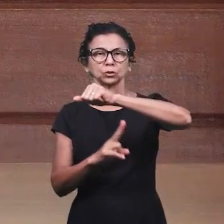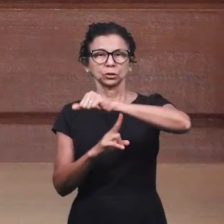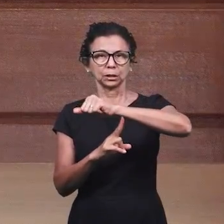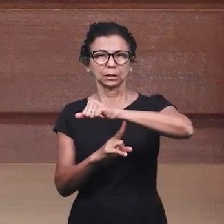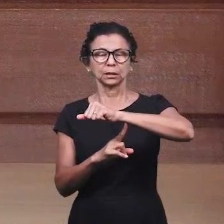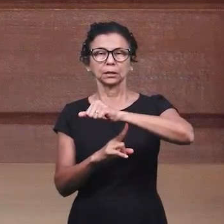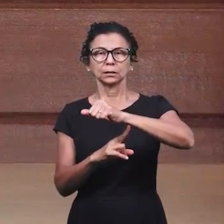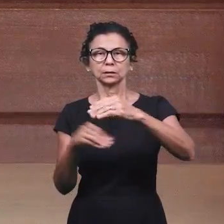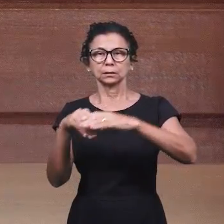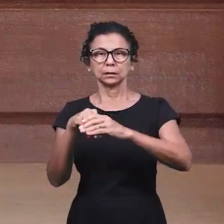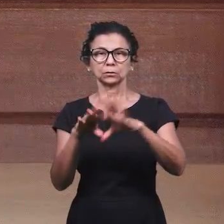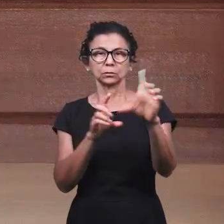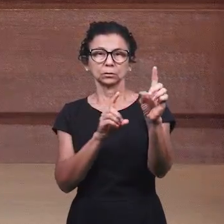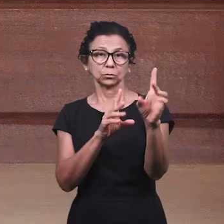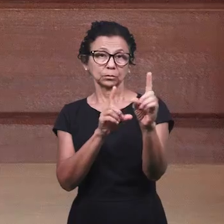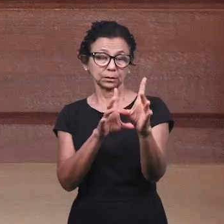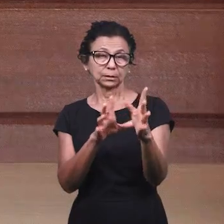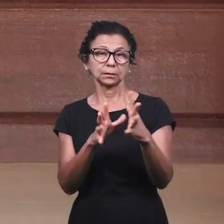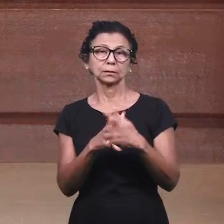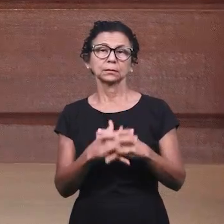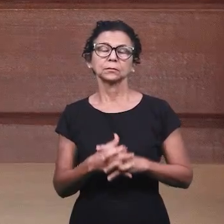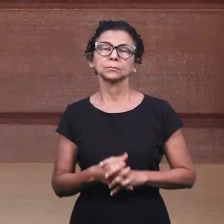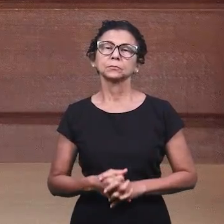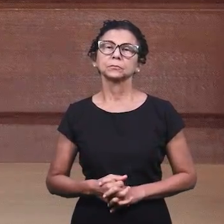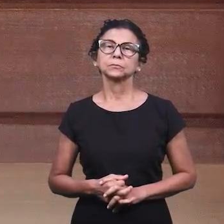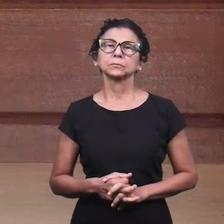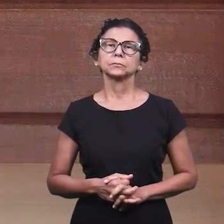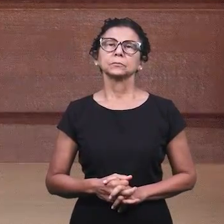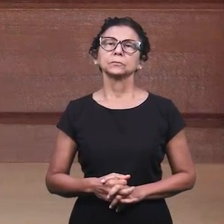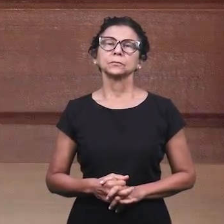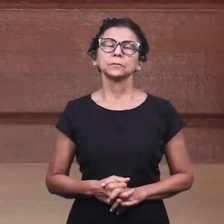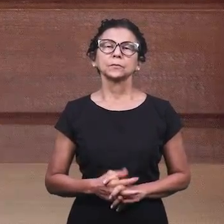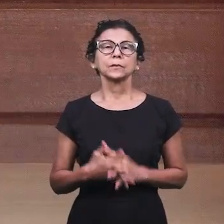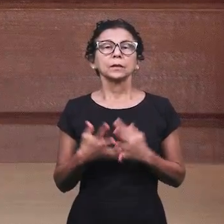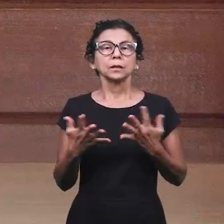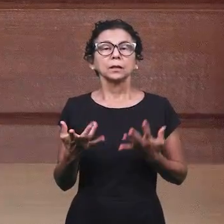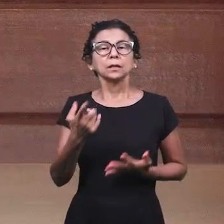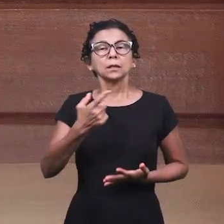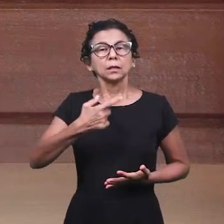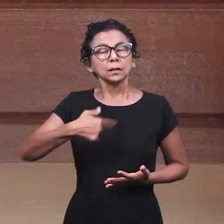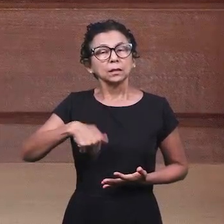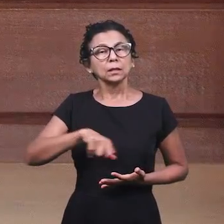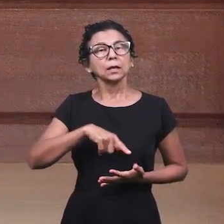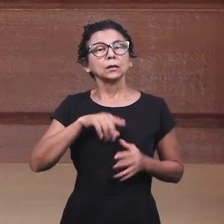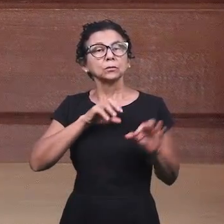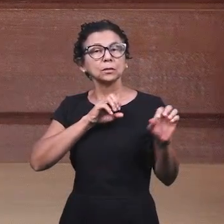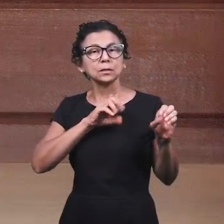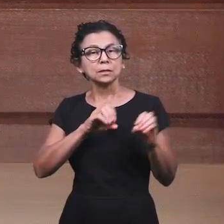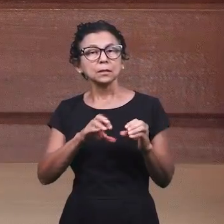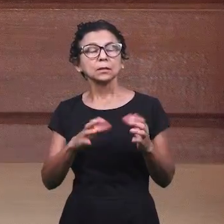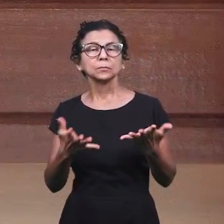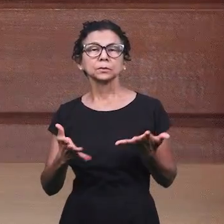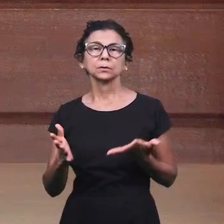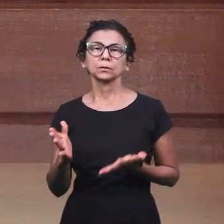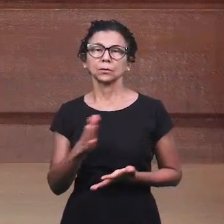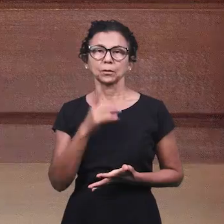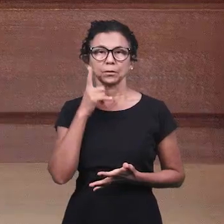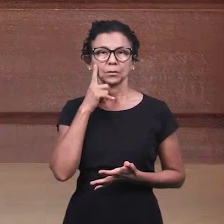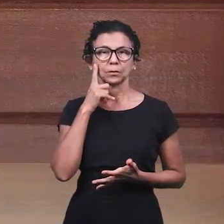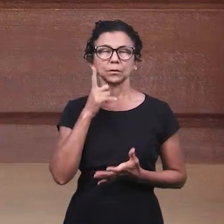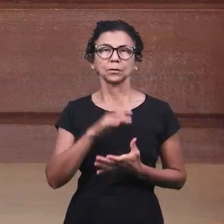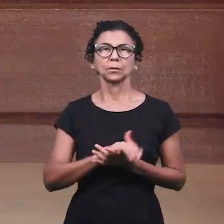fortalecei-vos no Senhor e na força do seu poder, revesti-vos, portanto, de toda a armadura de Deus, para que possais estar firmes